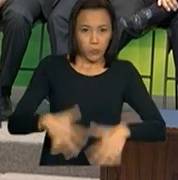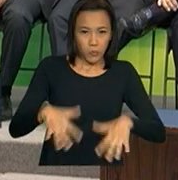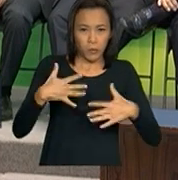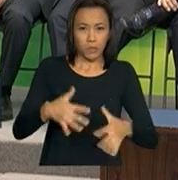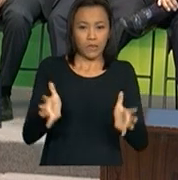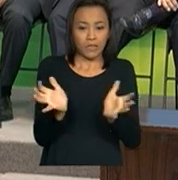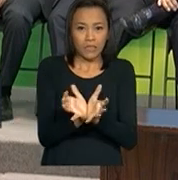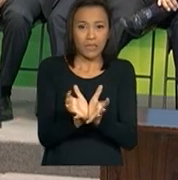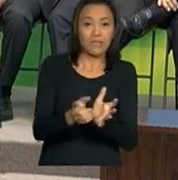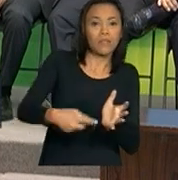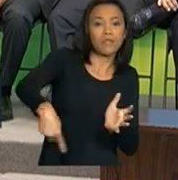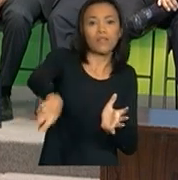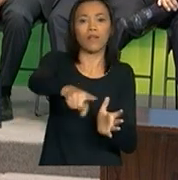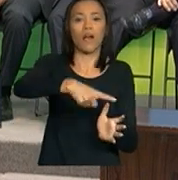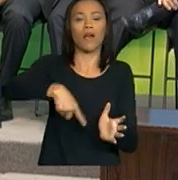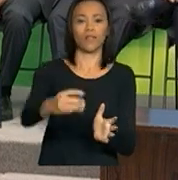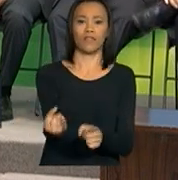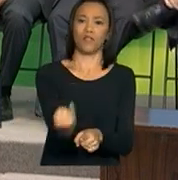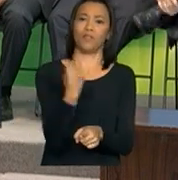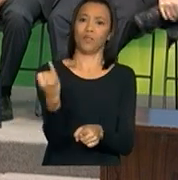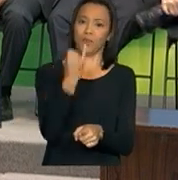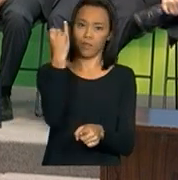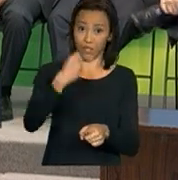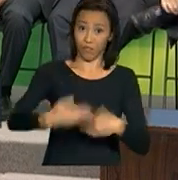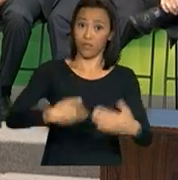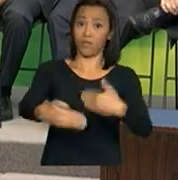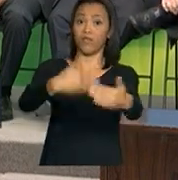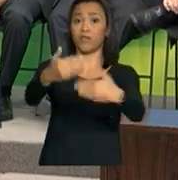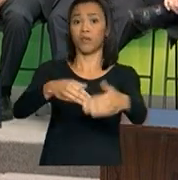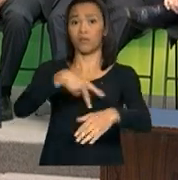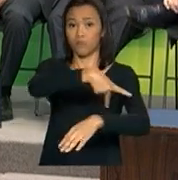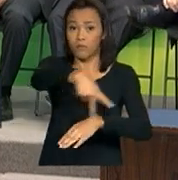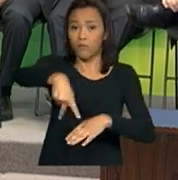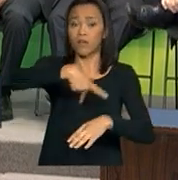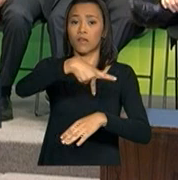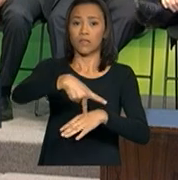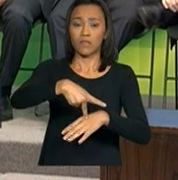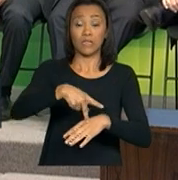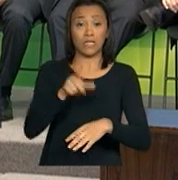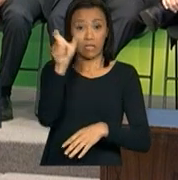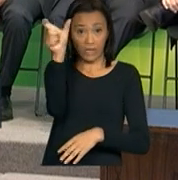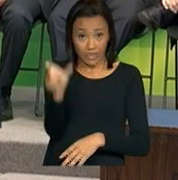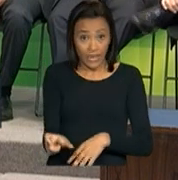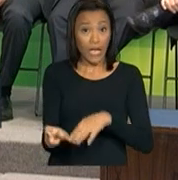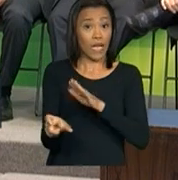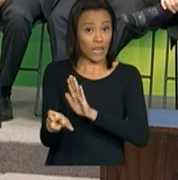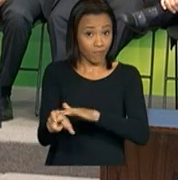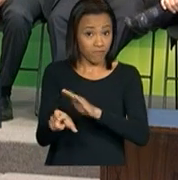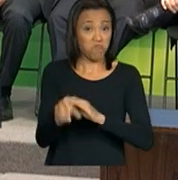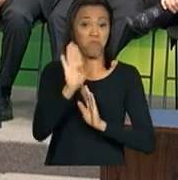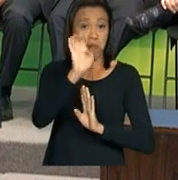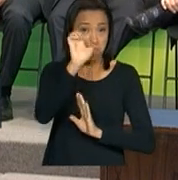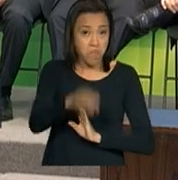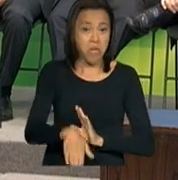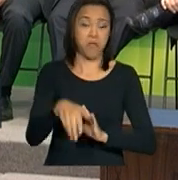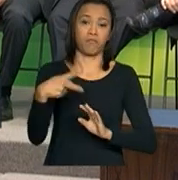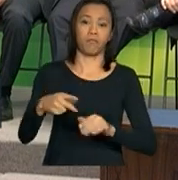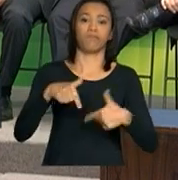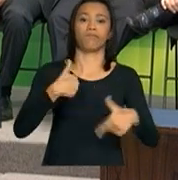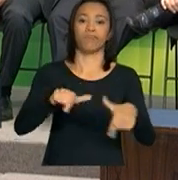responsabilidades importantíssimo para o desenvolvimento do país e ele se saiu muito bem nessas suas